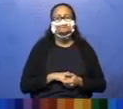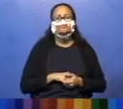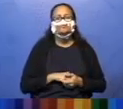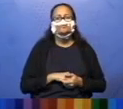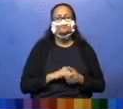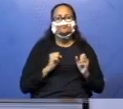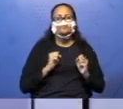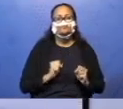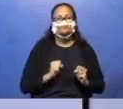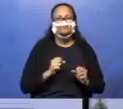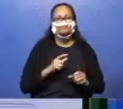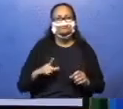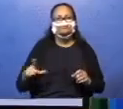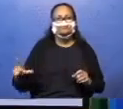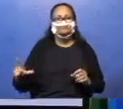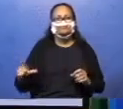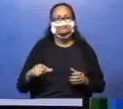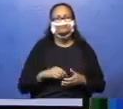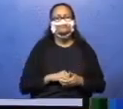Podemos partir?